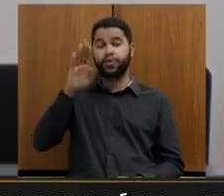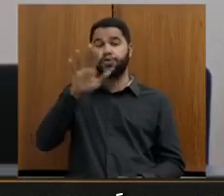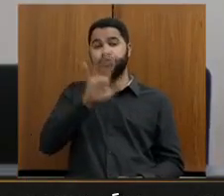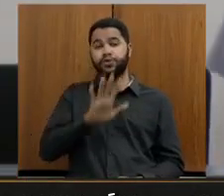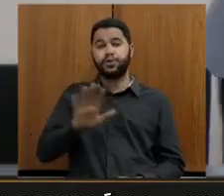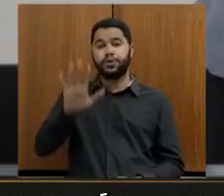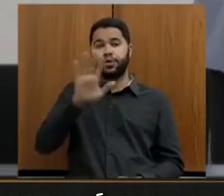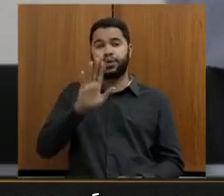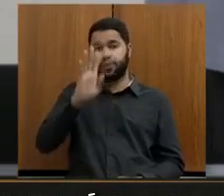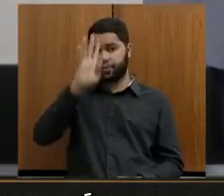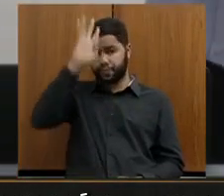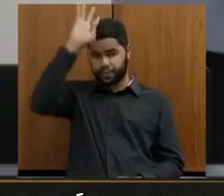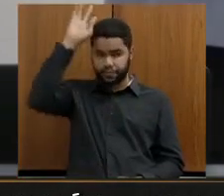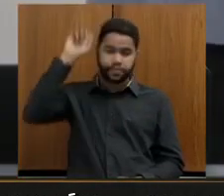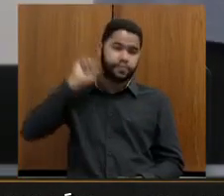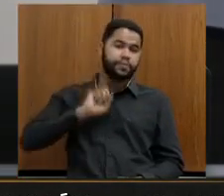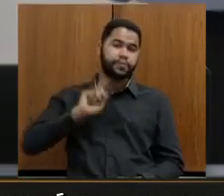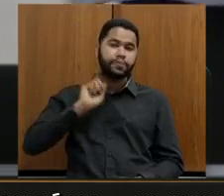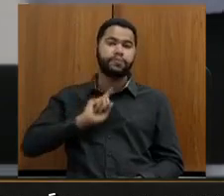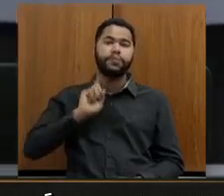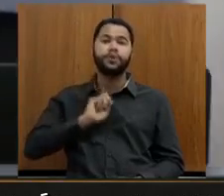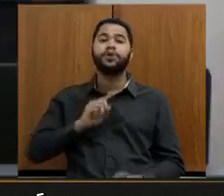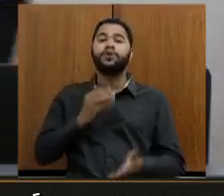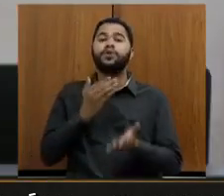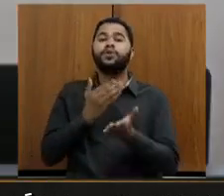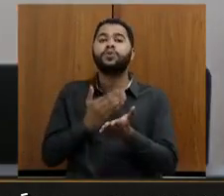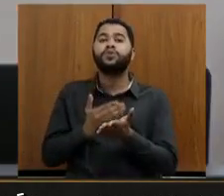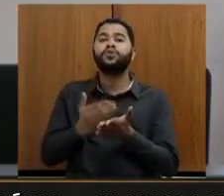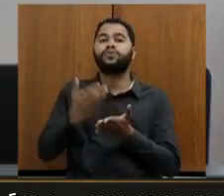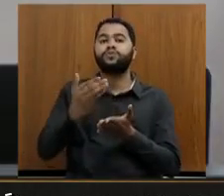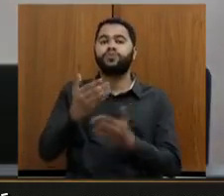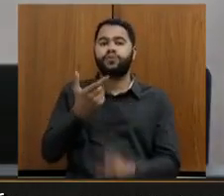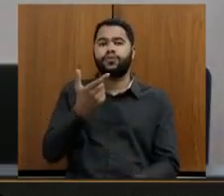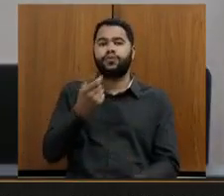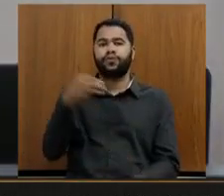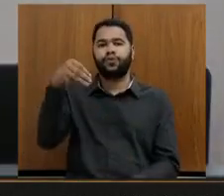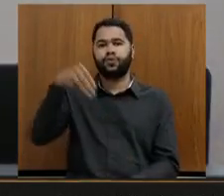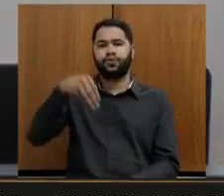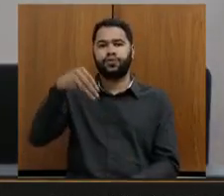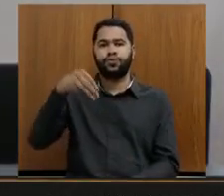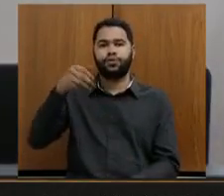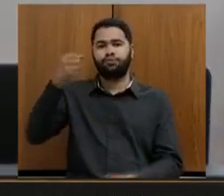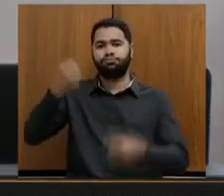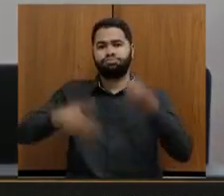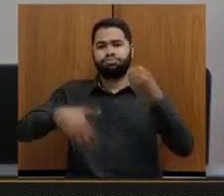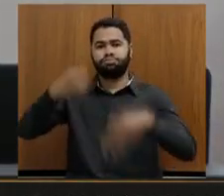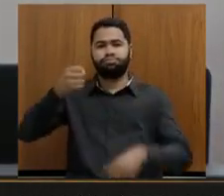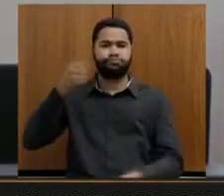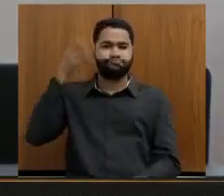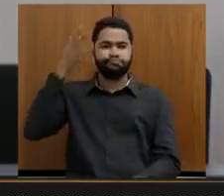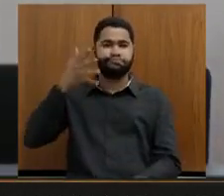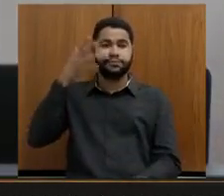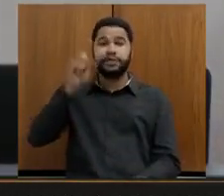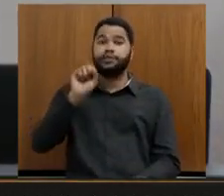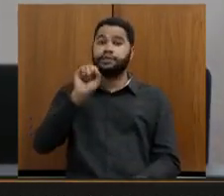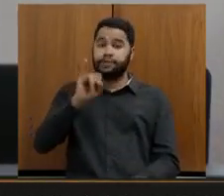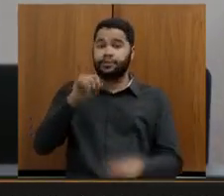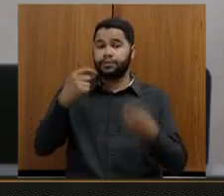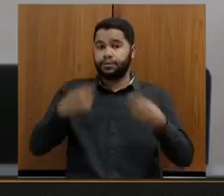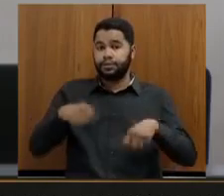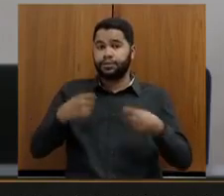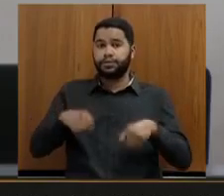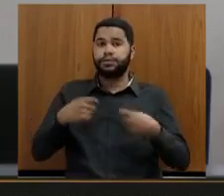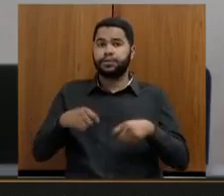Militar de Minas Gerais que disporá inicialmente de 20 minutos para sua exposição se houver necessidade